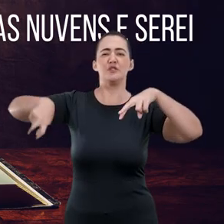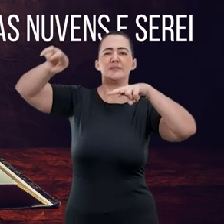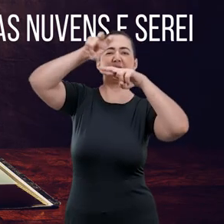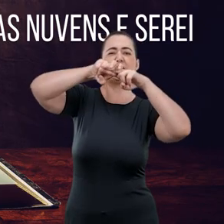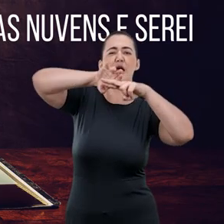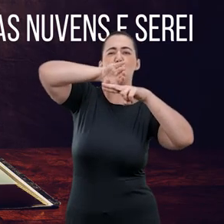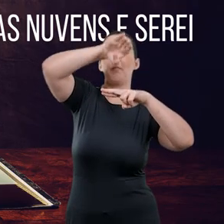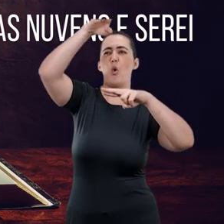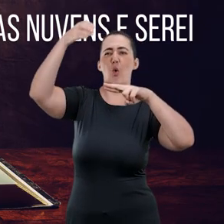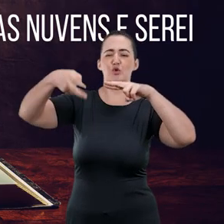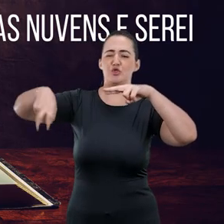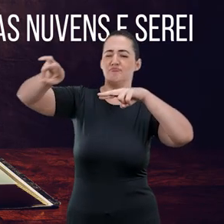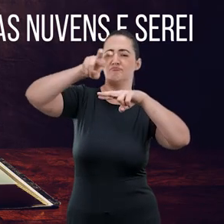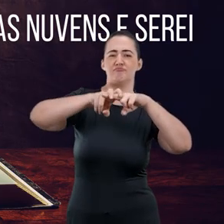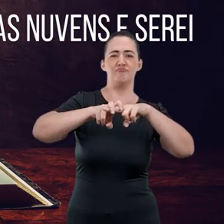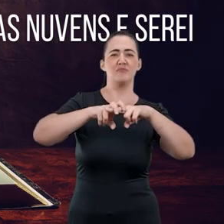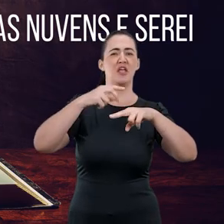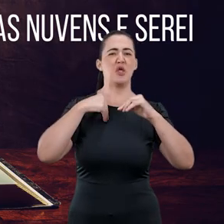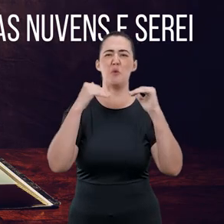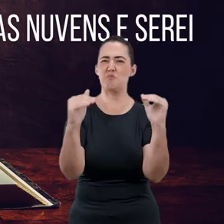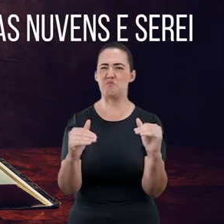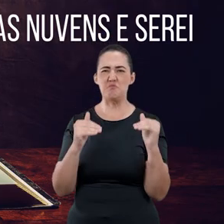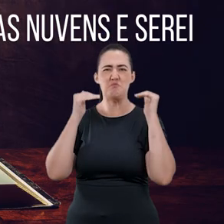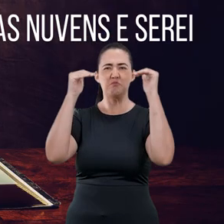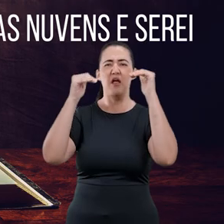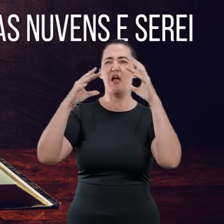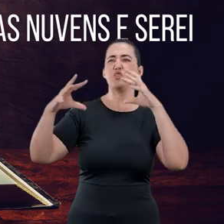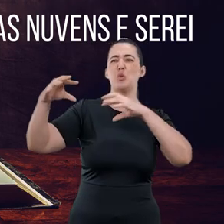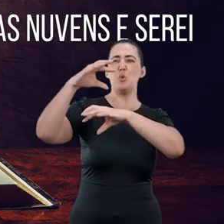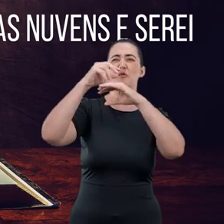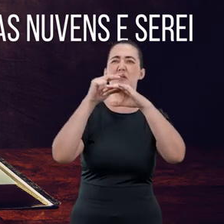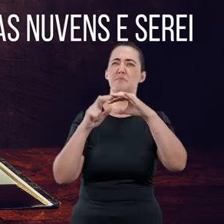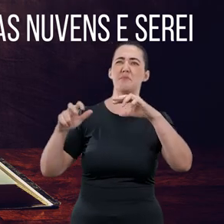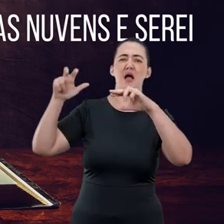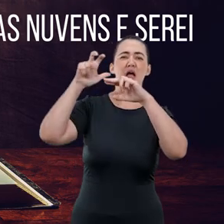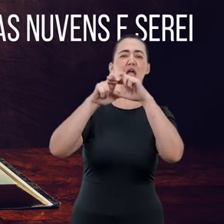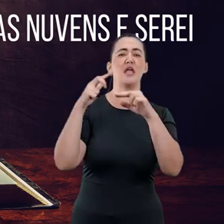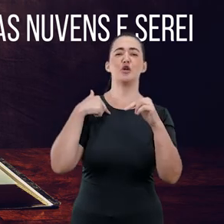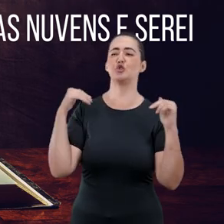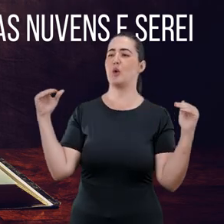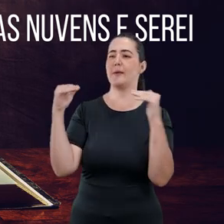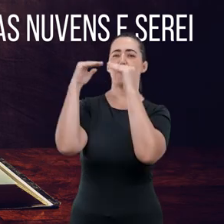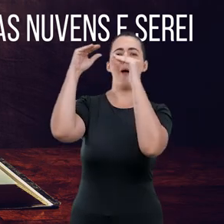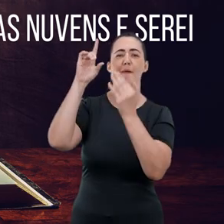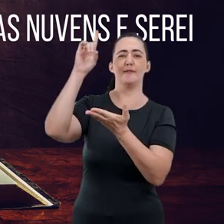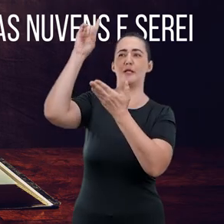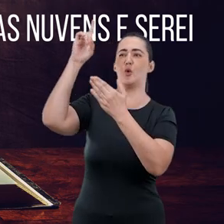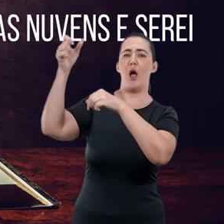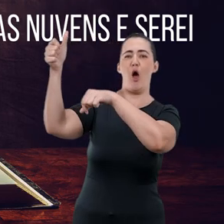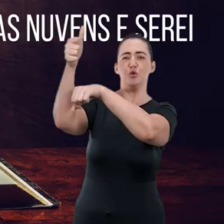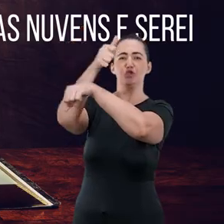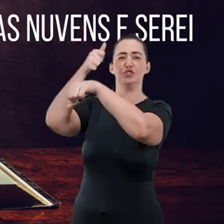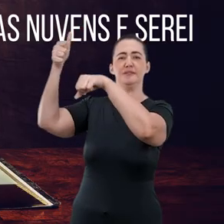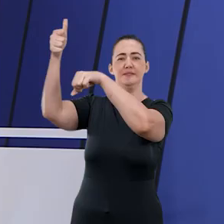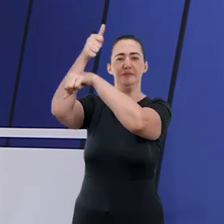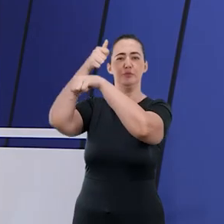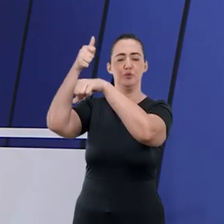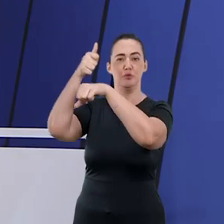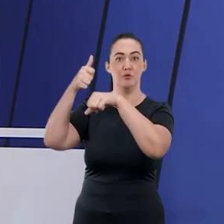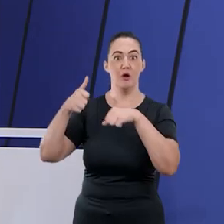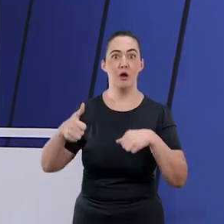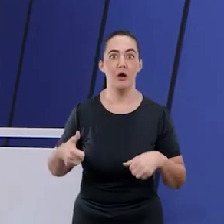extremidades do norte, subirei acima das mais altas nuvens e serei semelhante ao Altíssimo. Sabe qual foi o